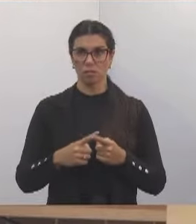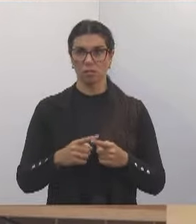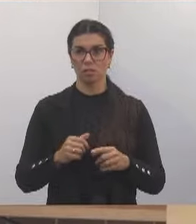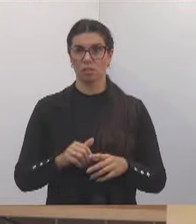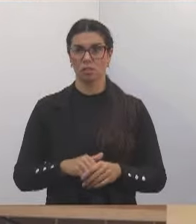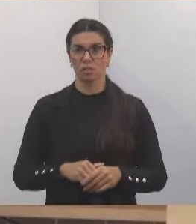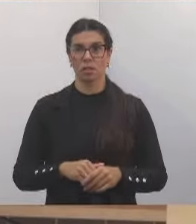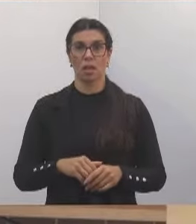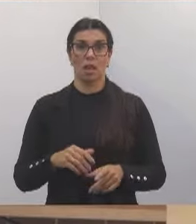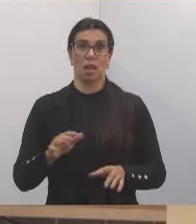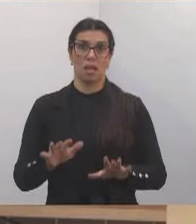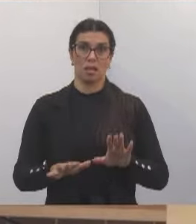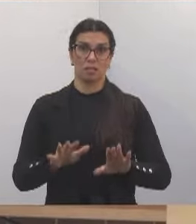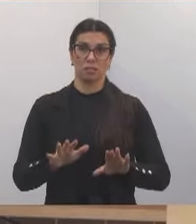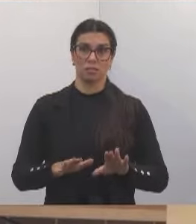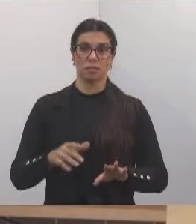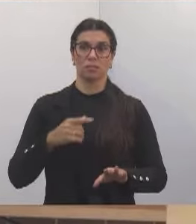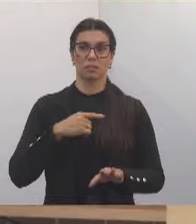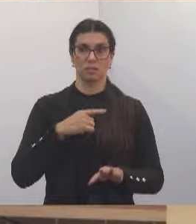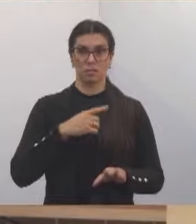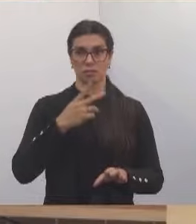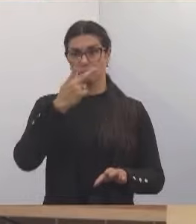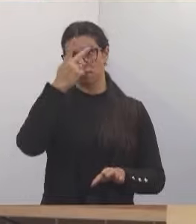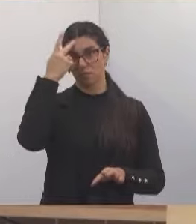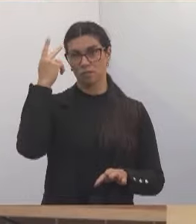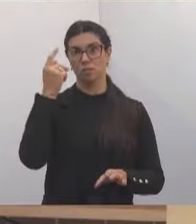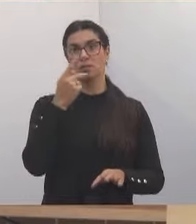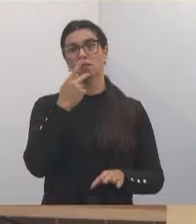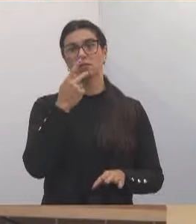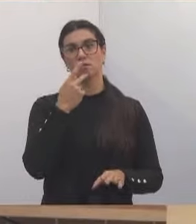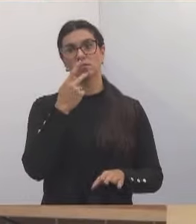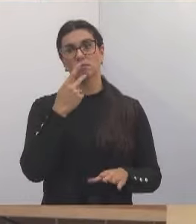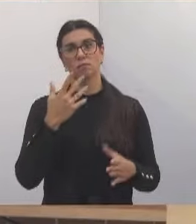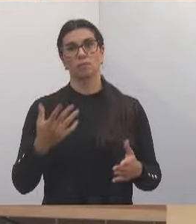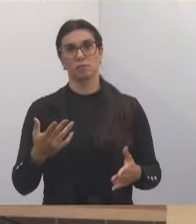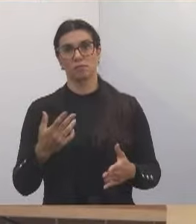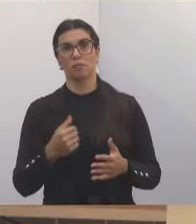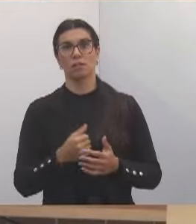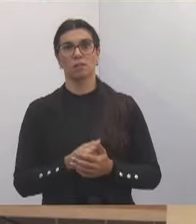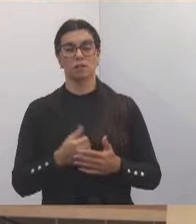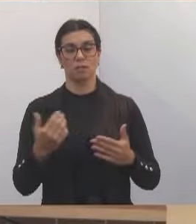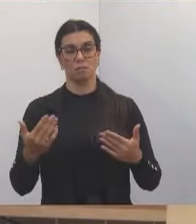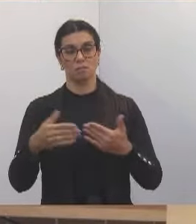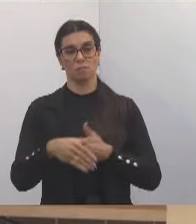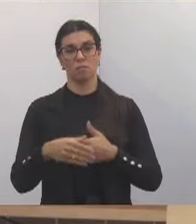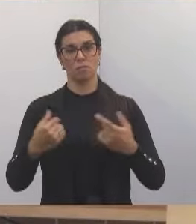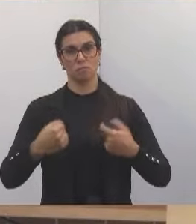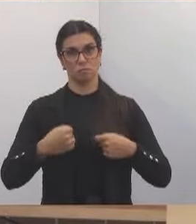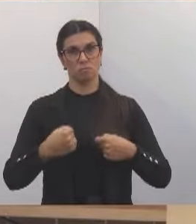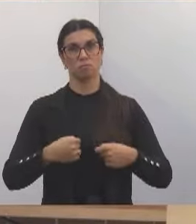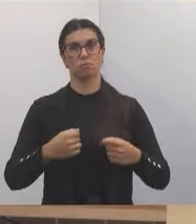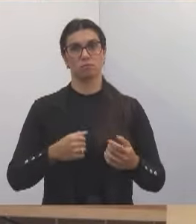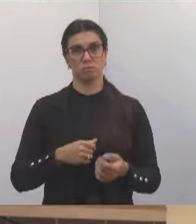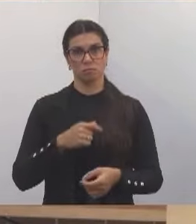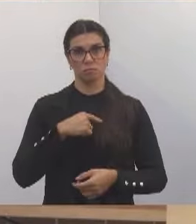ouvir, ah, fulano pega, ciclano pega, como você vai ter prova? Como tem prova? Quem pega e quem não pega. Então,